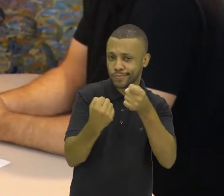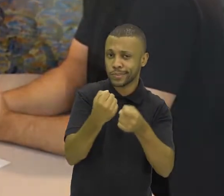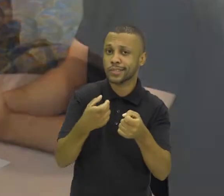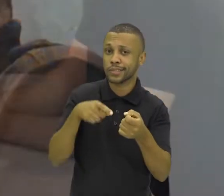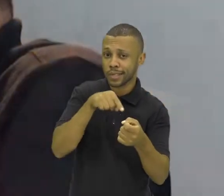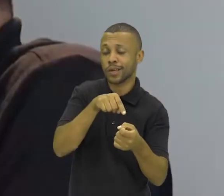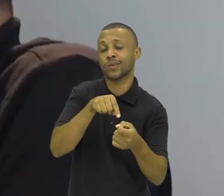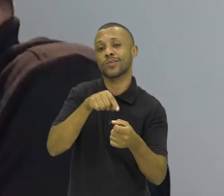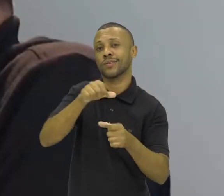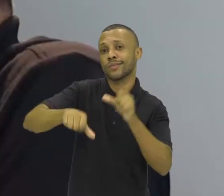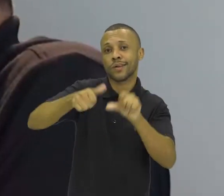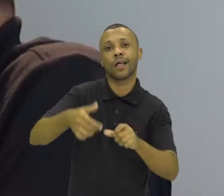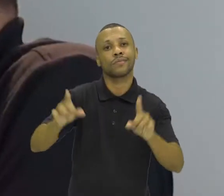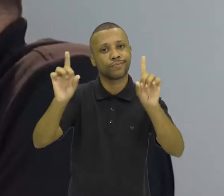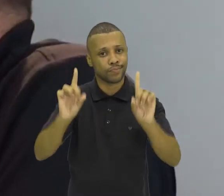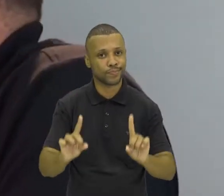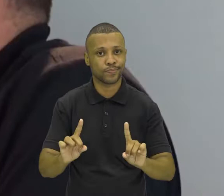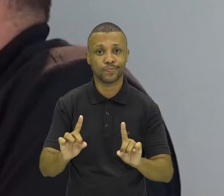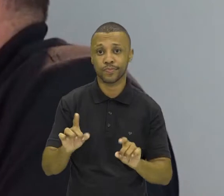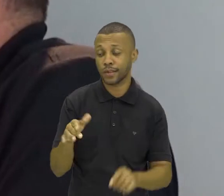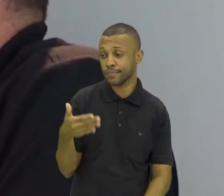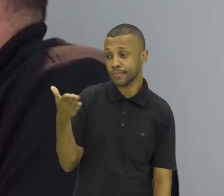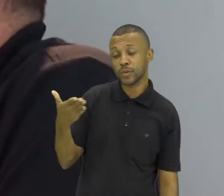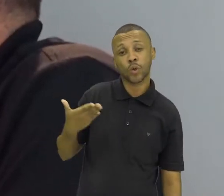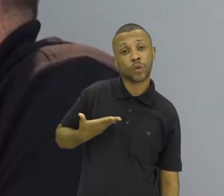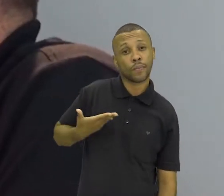Bruno Dutra, que é nosso amigo,